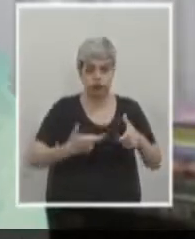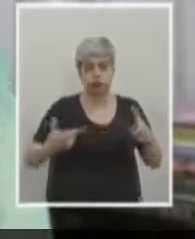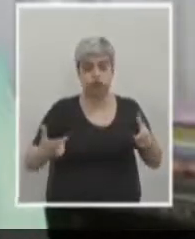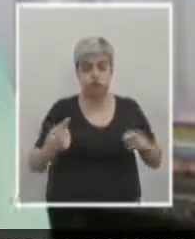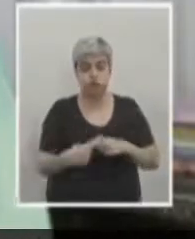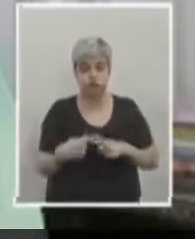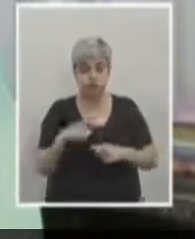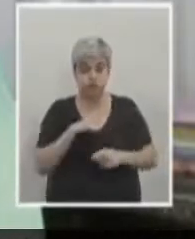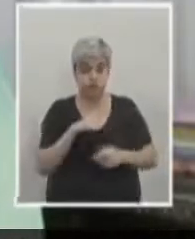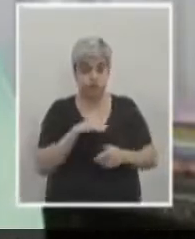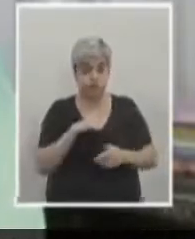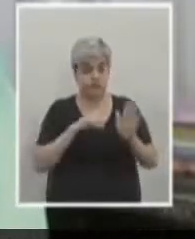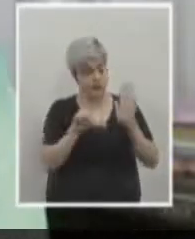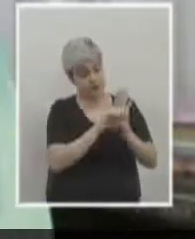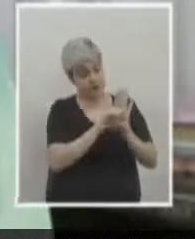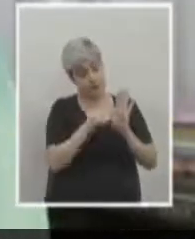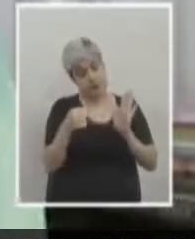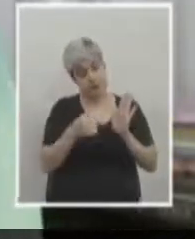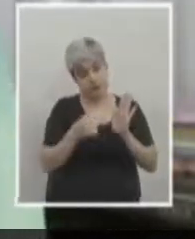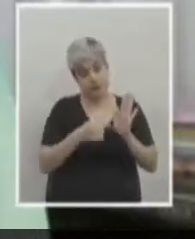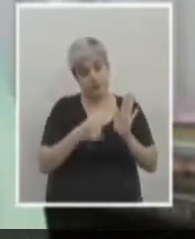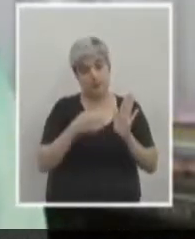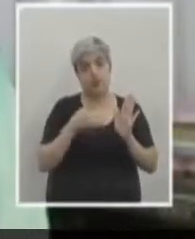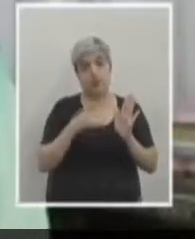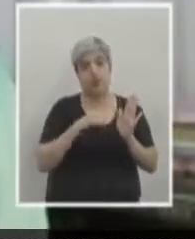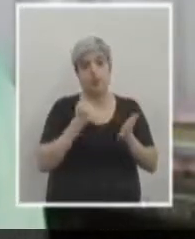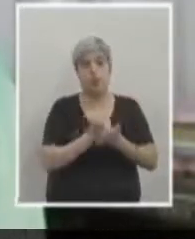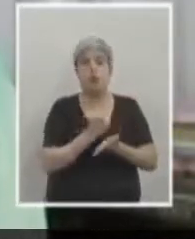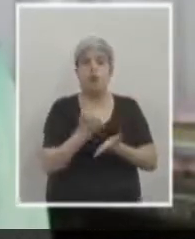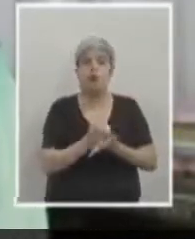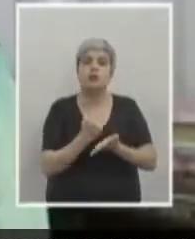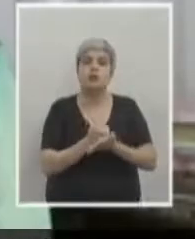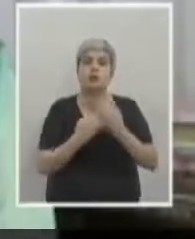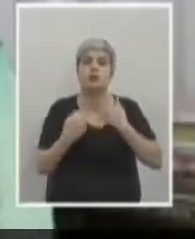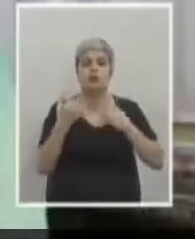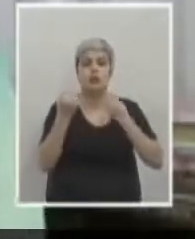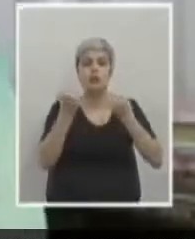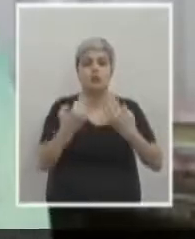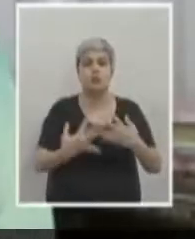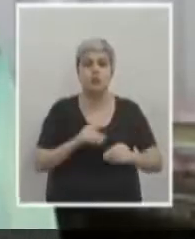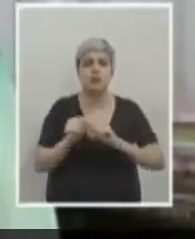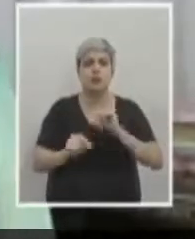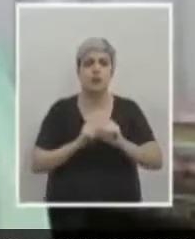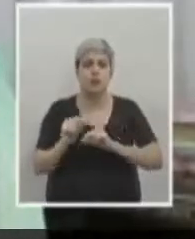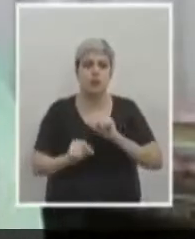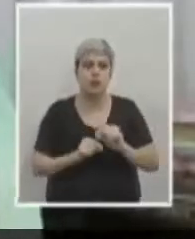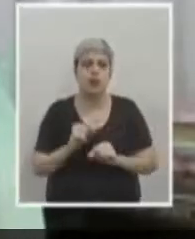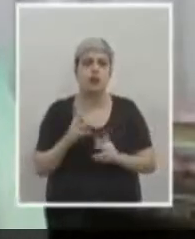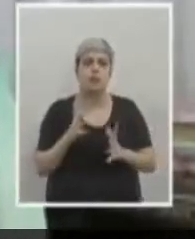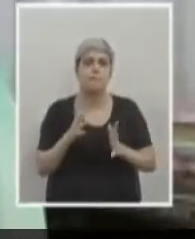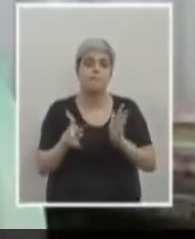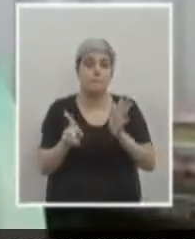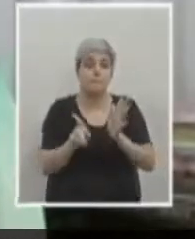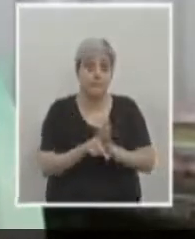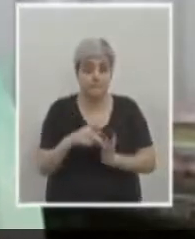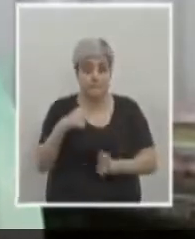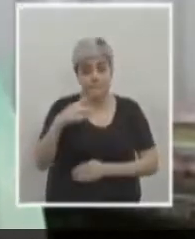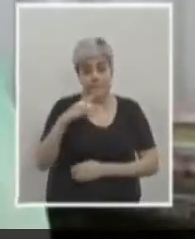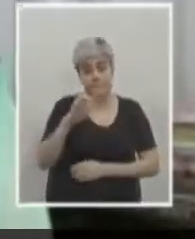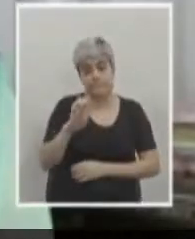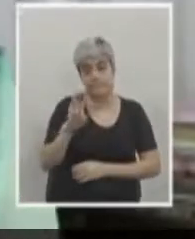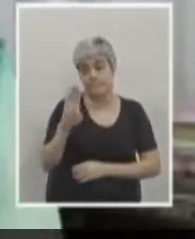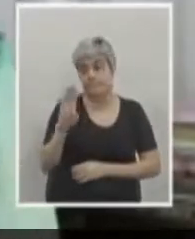de carreira dos profissionais de educação, né, a 15.293/04, lá no artigo 35, ela fala que a extensão ela é para o PEB, o